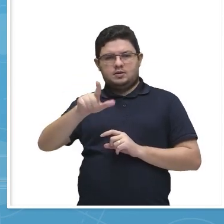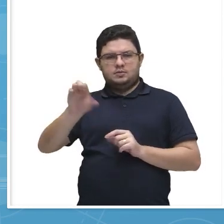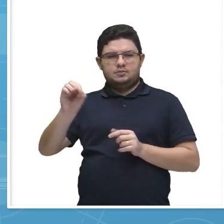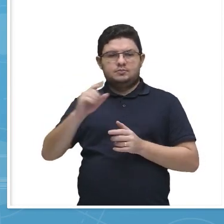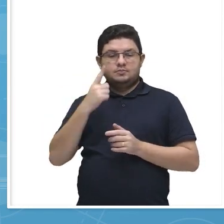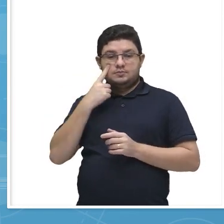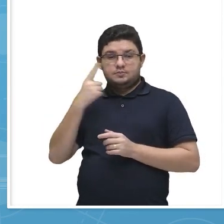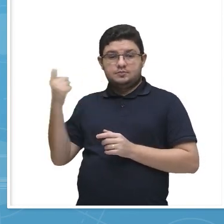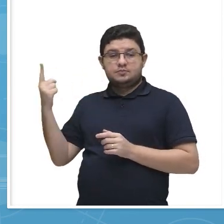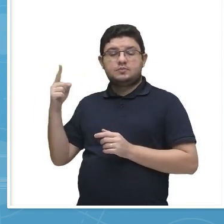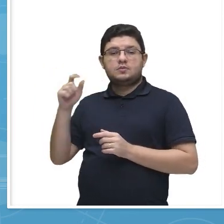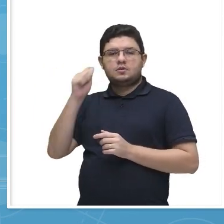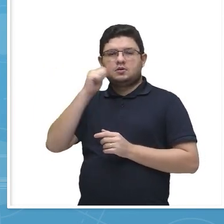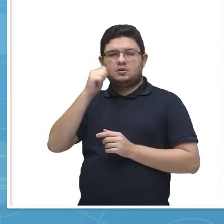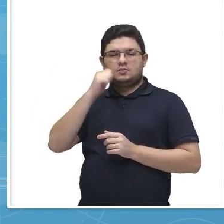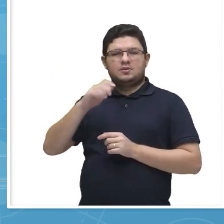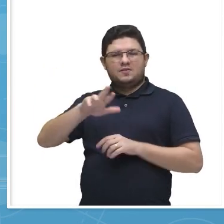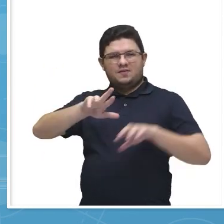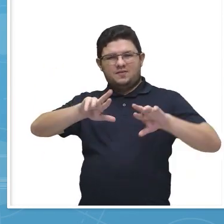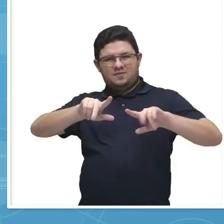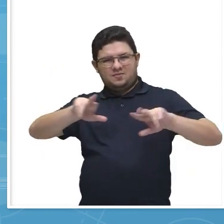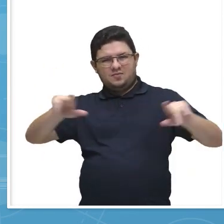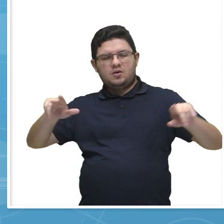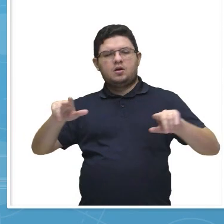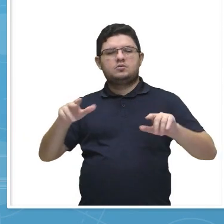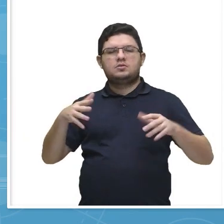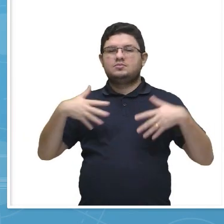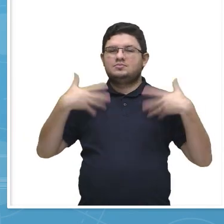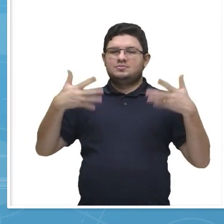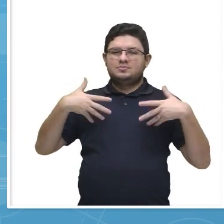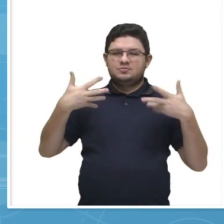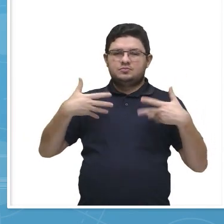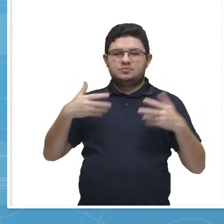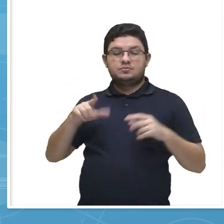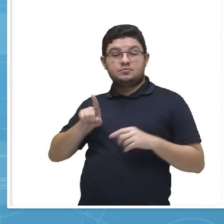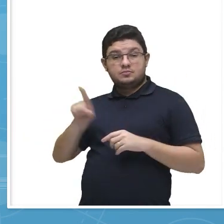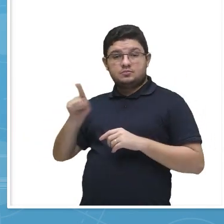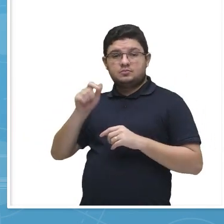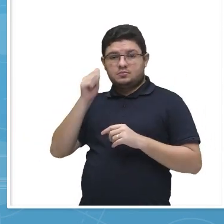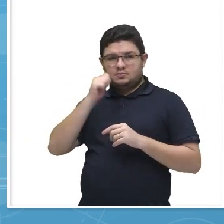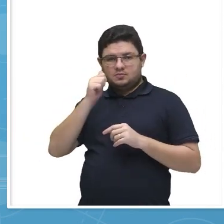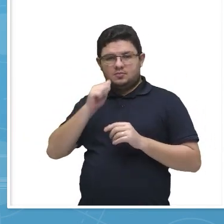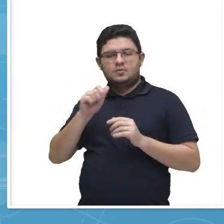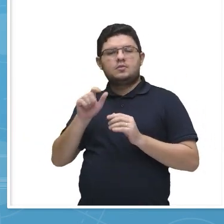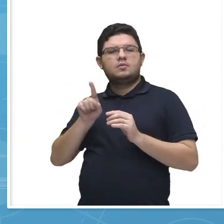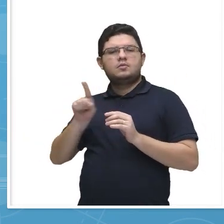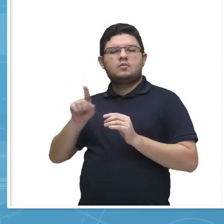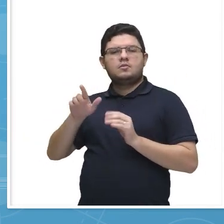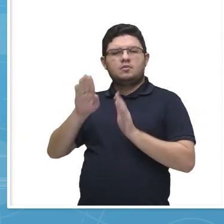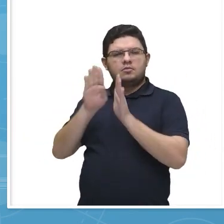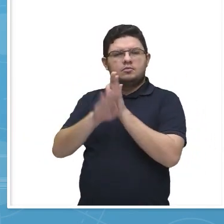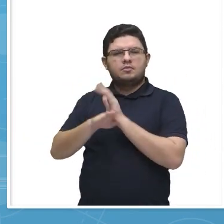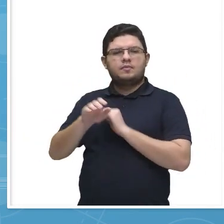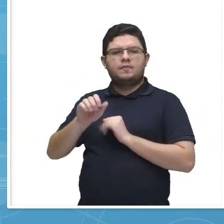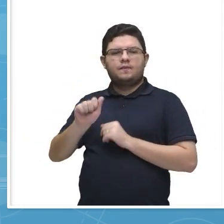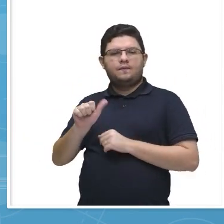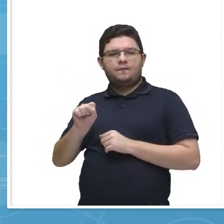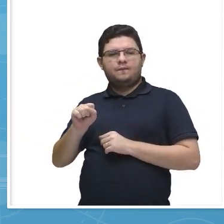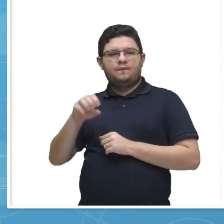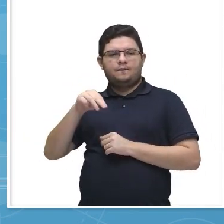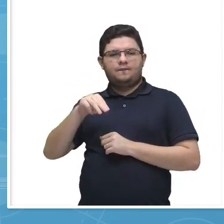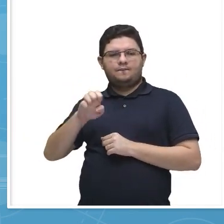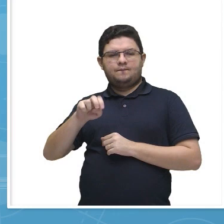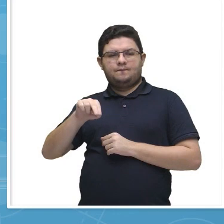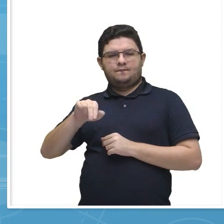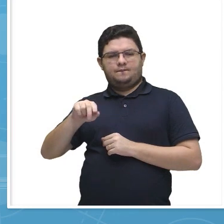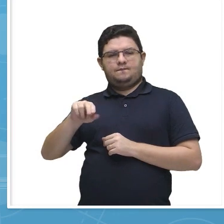só, estavam indica um estado de espírito. Eu tenho só um verbo de ligação. Muito alegres, perceba que o núcleo do